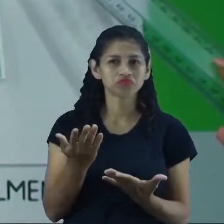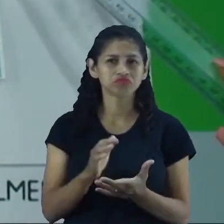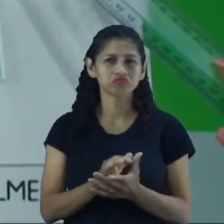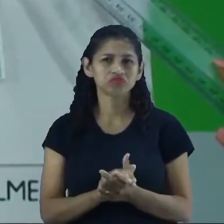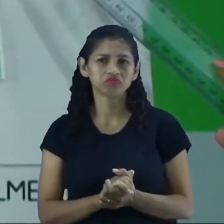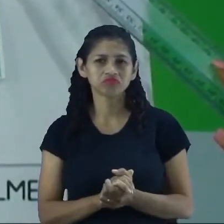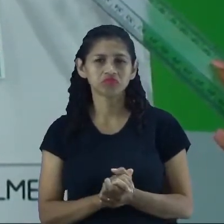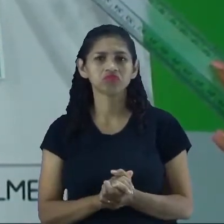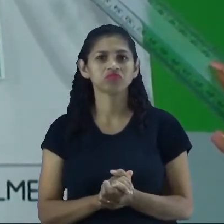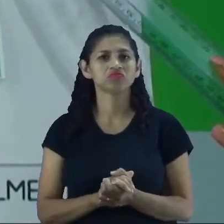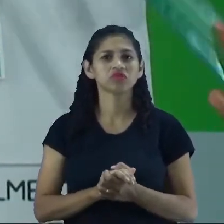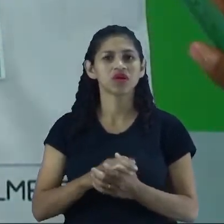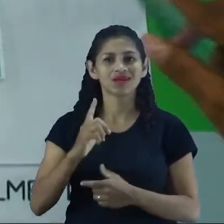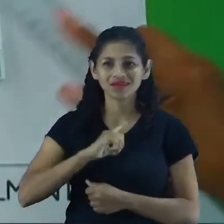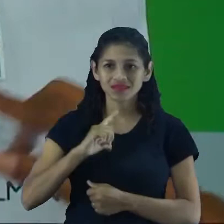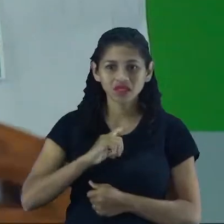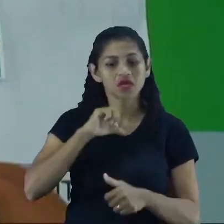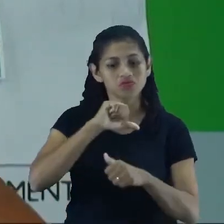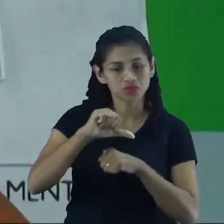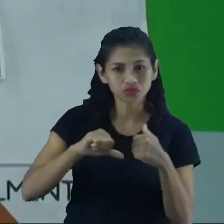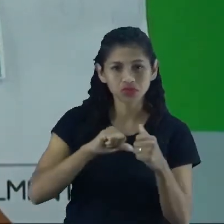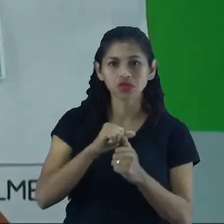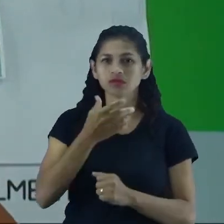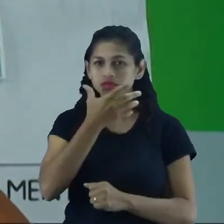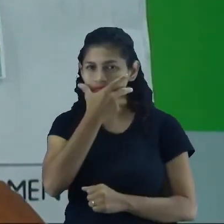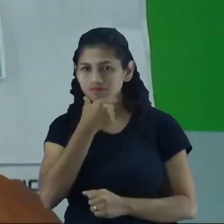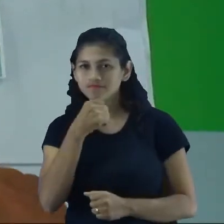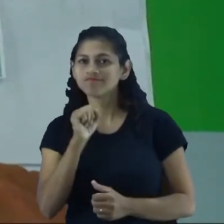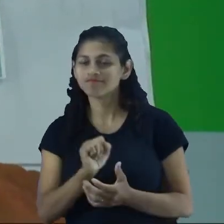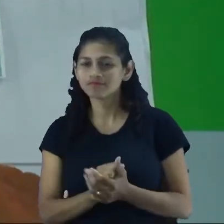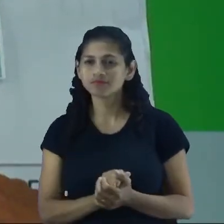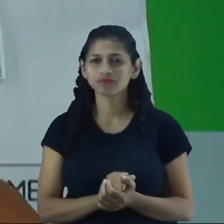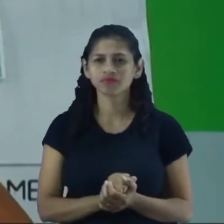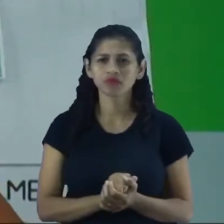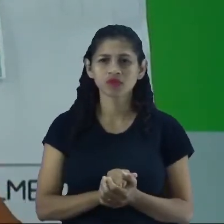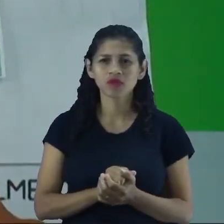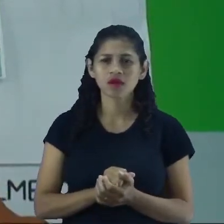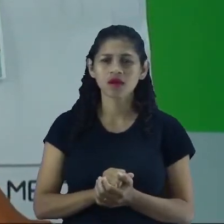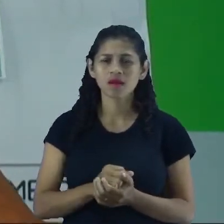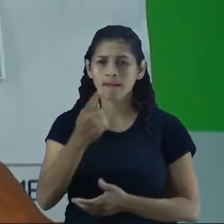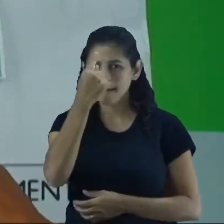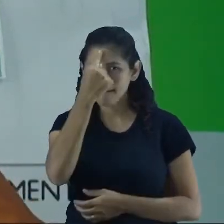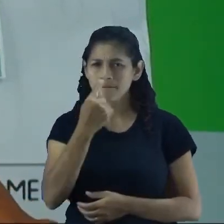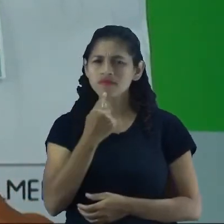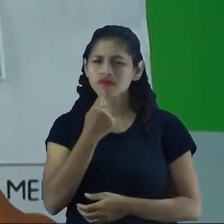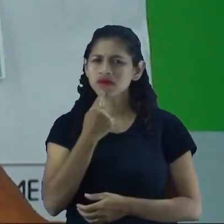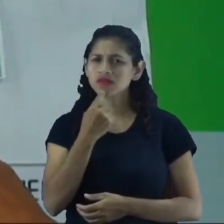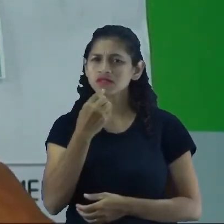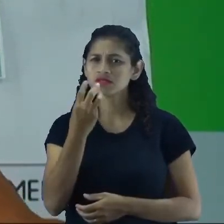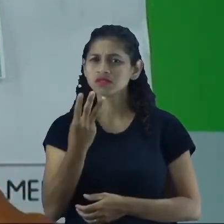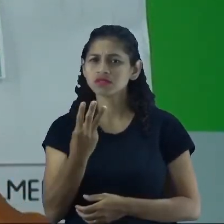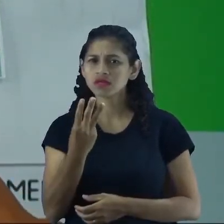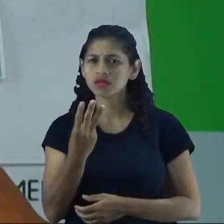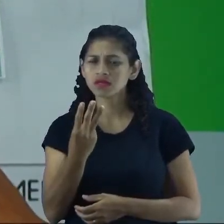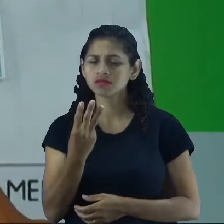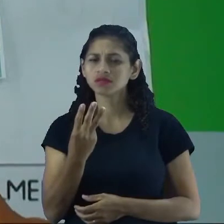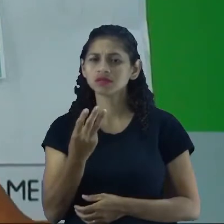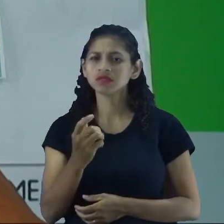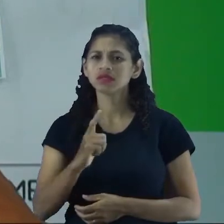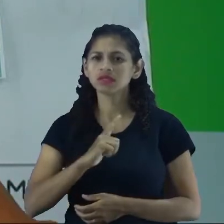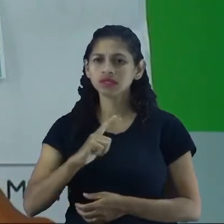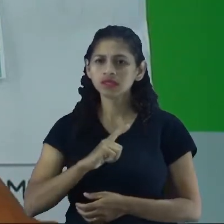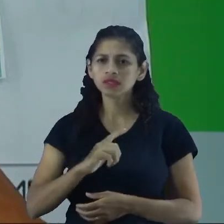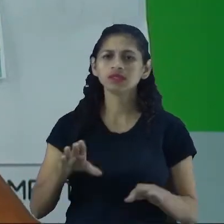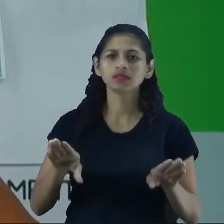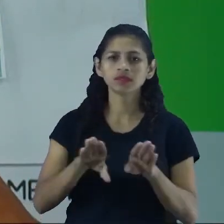aqui intervenção humana. Agora passando para a imagem número 3, nós percebemos que temos aqui, ó, intervenções humanas, né? Nós